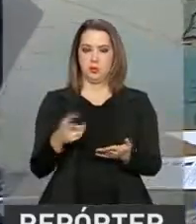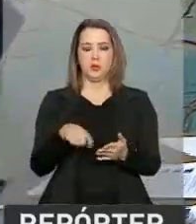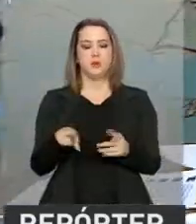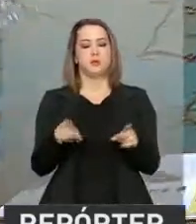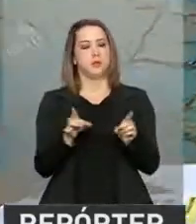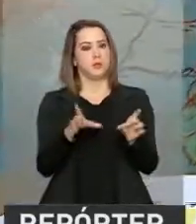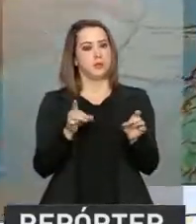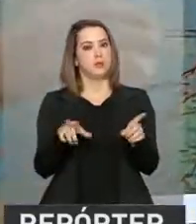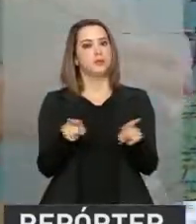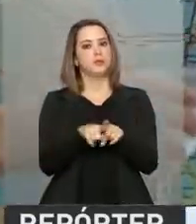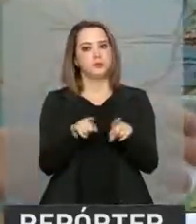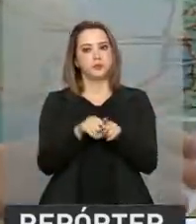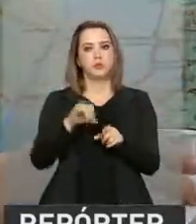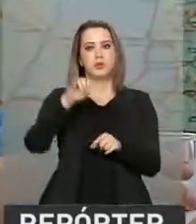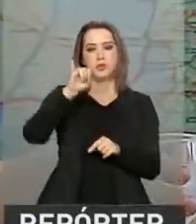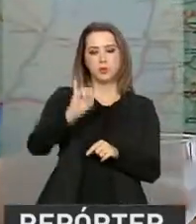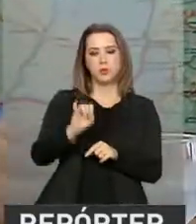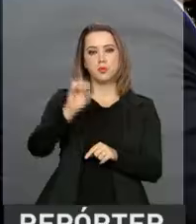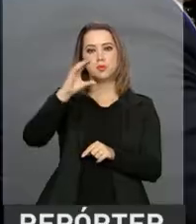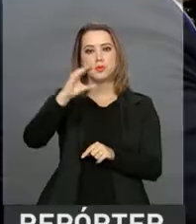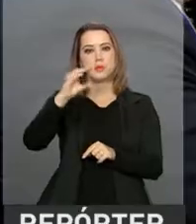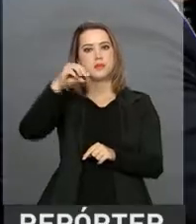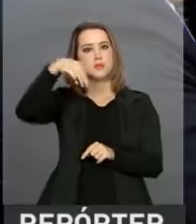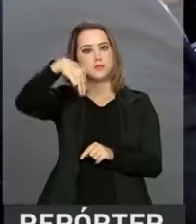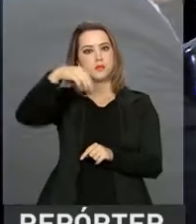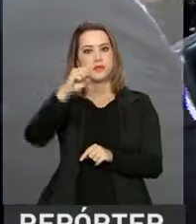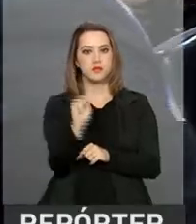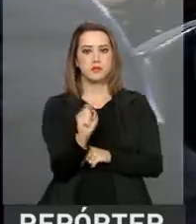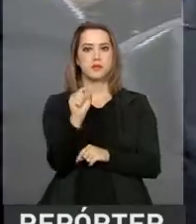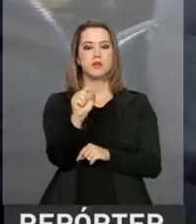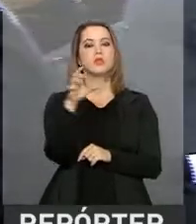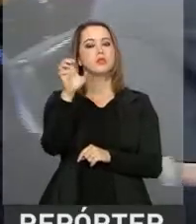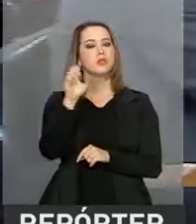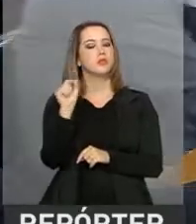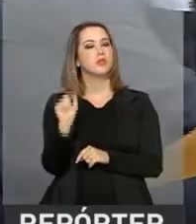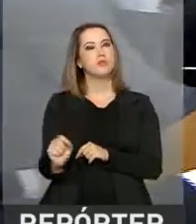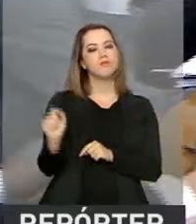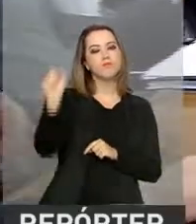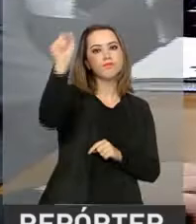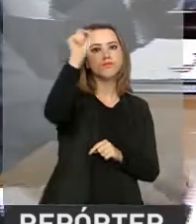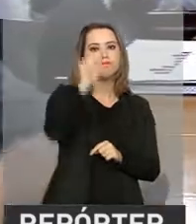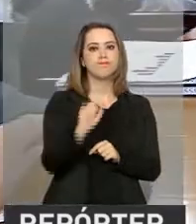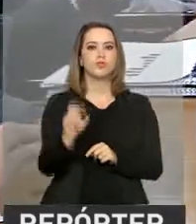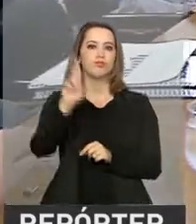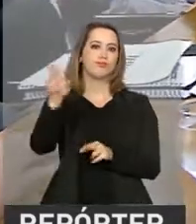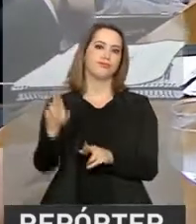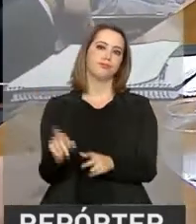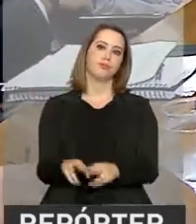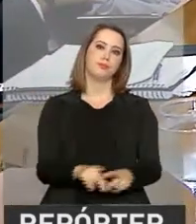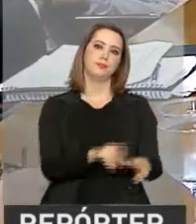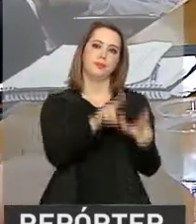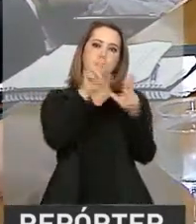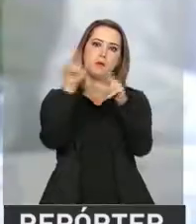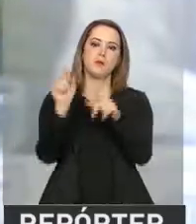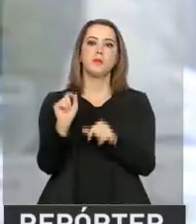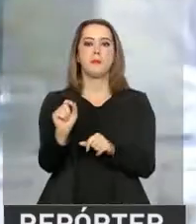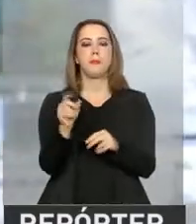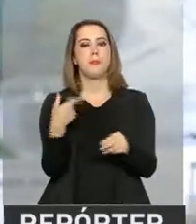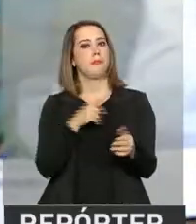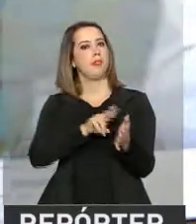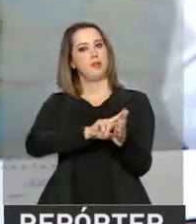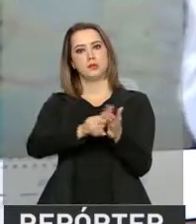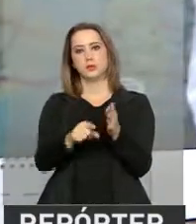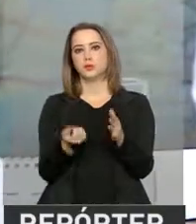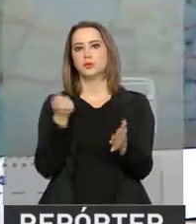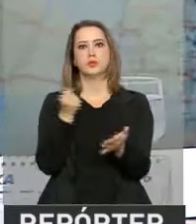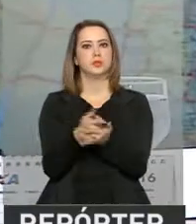é um imposto estadual, tem diferentes alíquotas no país, elas incidem sobre insumos da aviação civil, como por exemplo